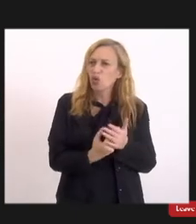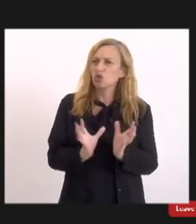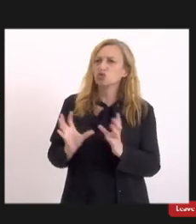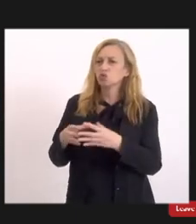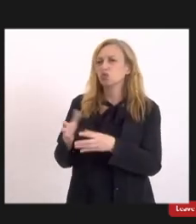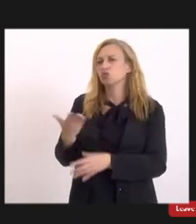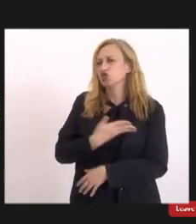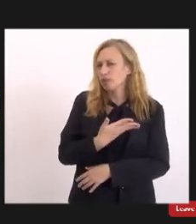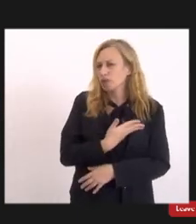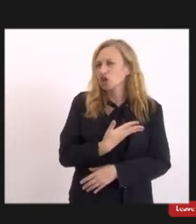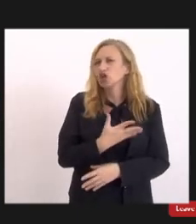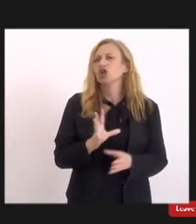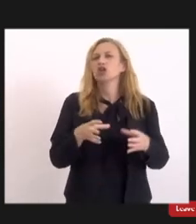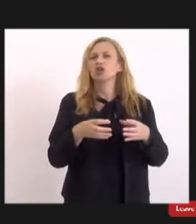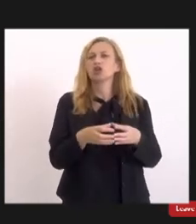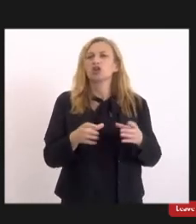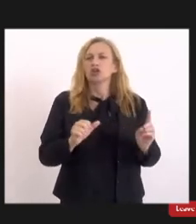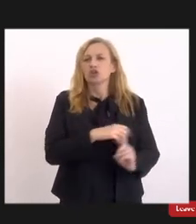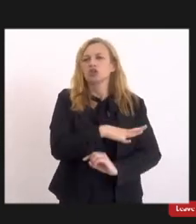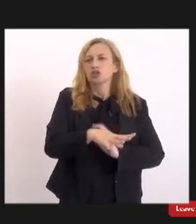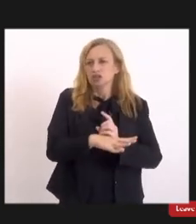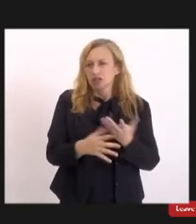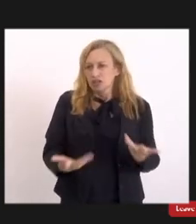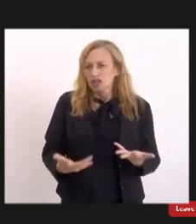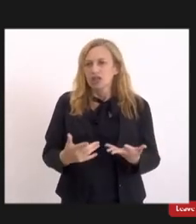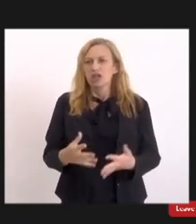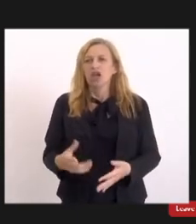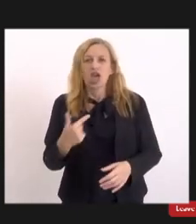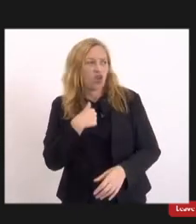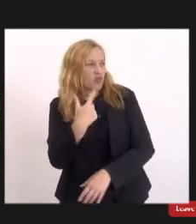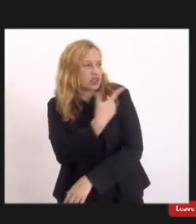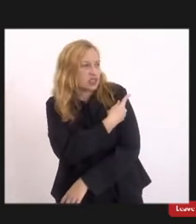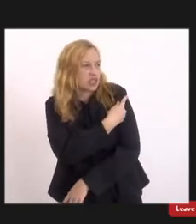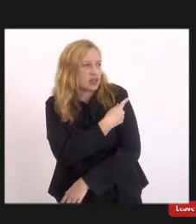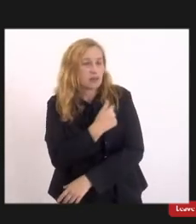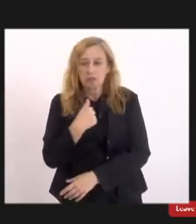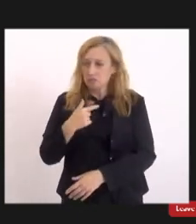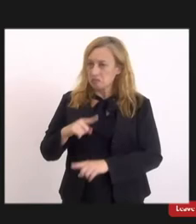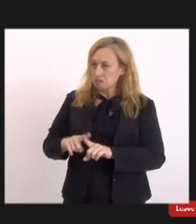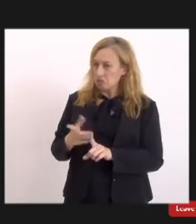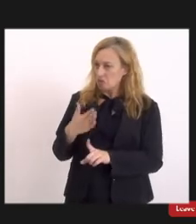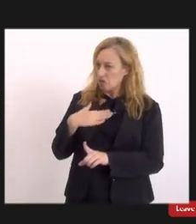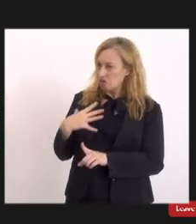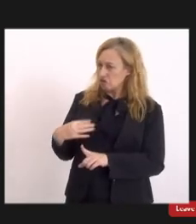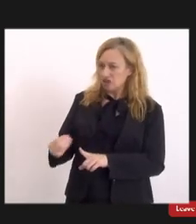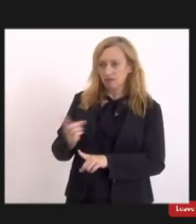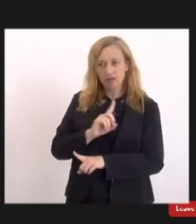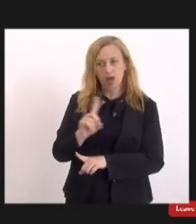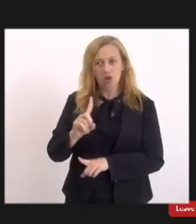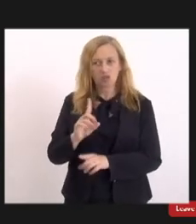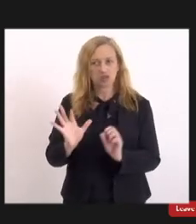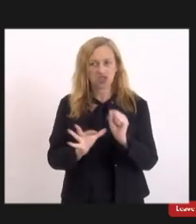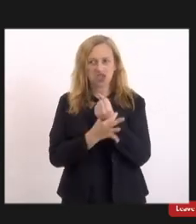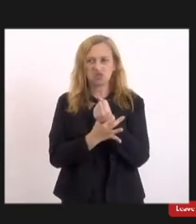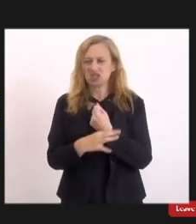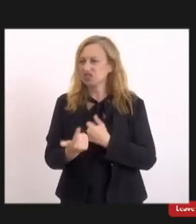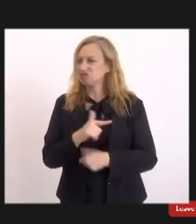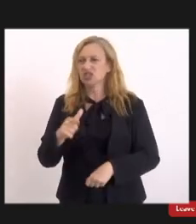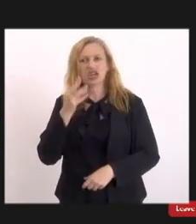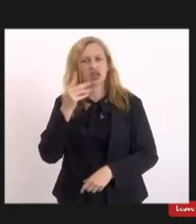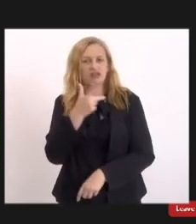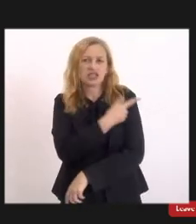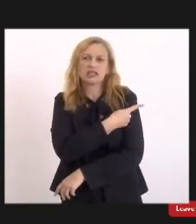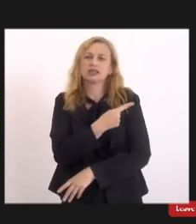de amigos, o que a gente ouve na sociedade, é que eu vacinei, mas eu não vou fazer meu filho de cobaia porque a vacina não é segura.